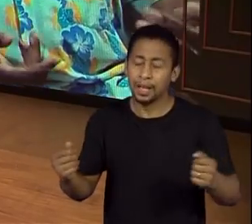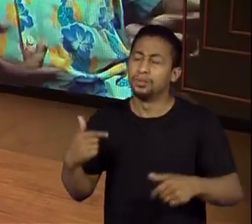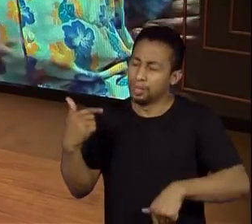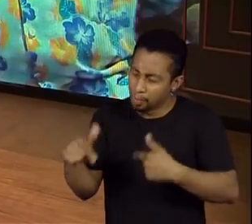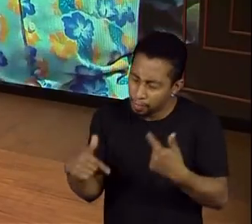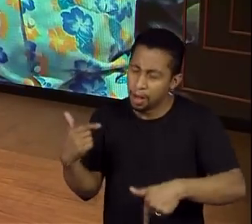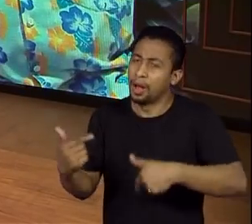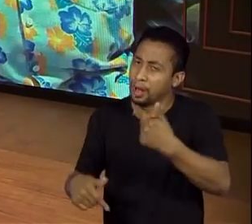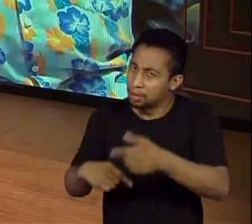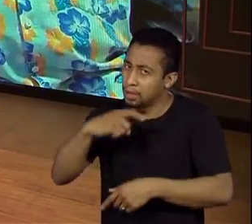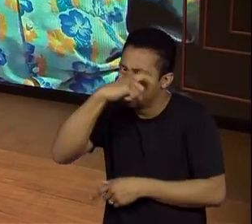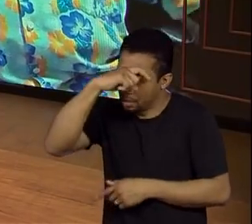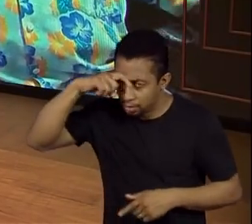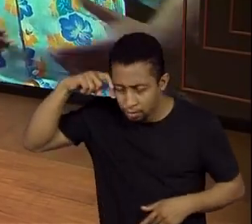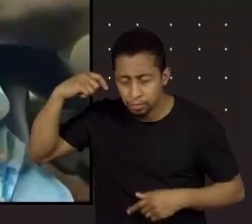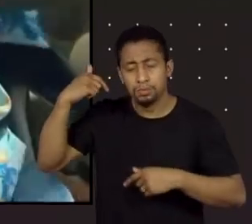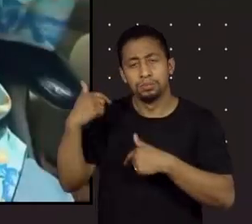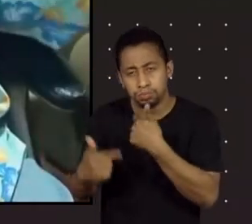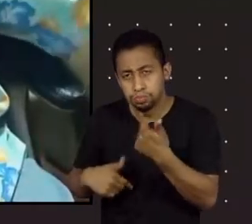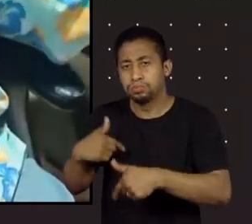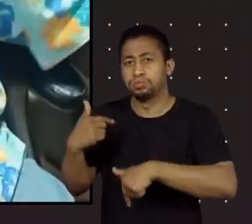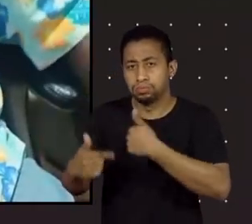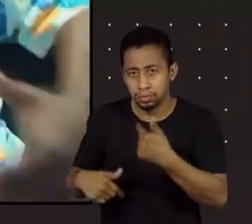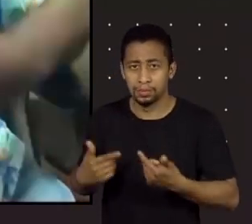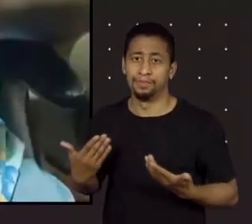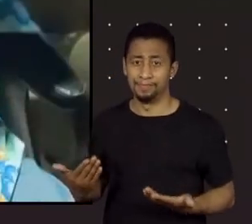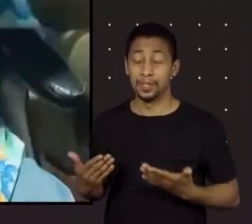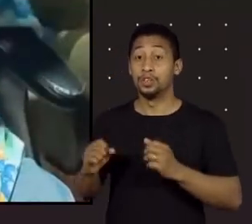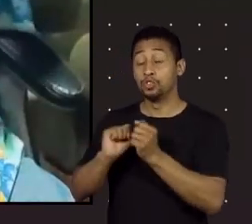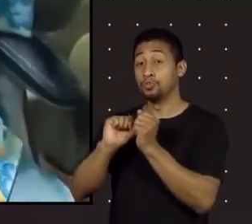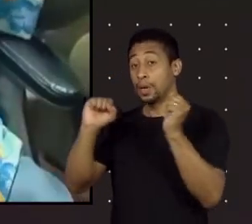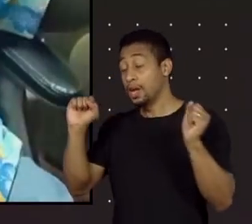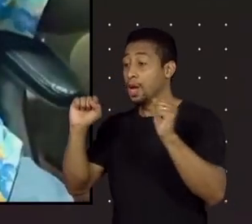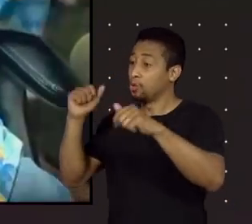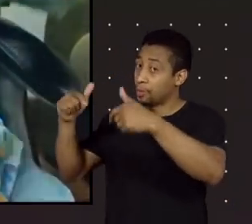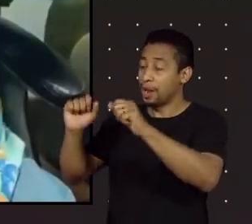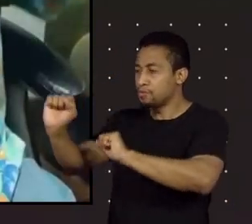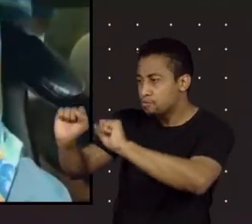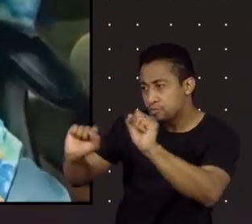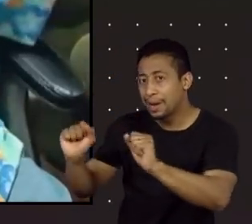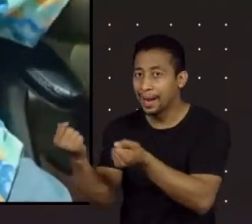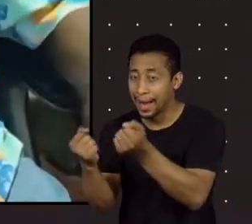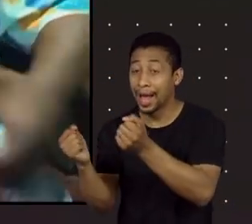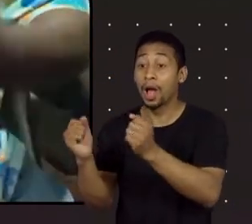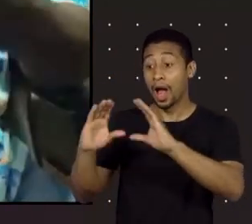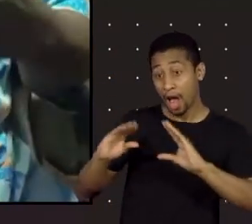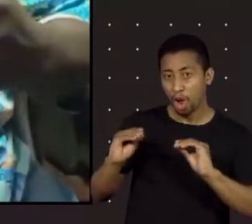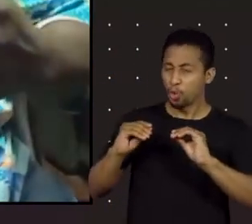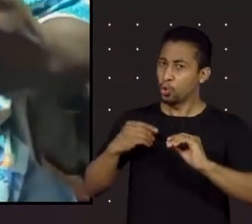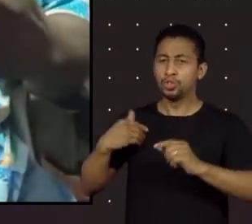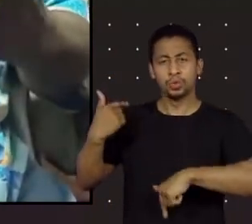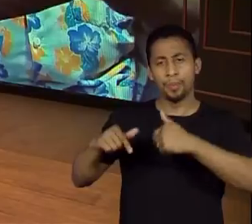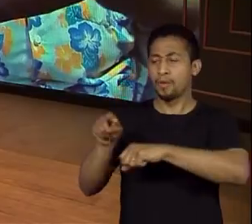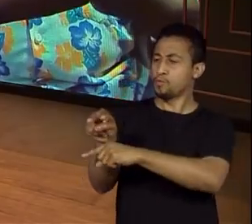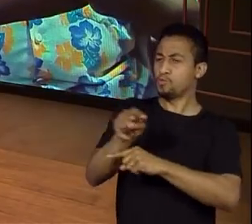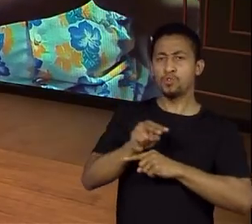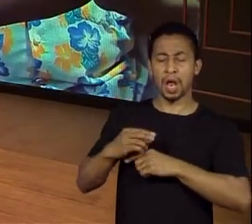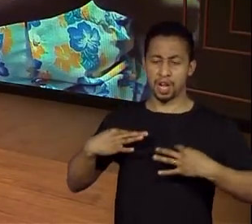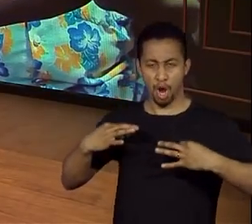Exaustivo, porque eu tinha uma Cadillac branca por dentro e por fora. Eita! Usava umas